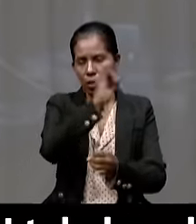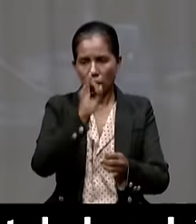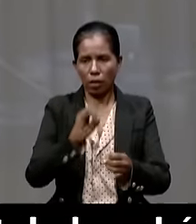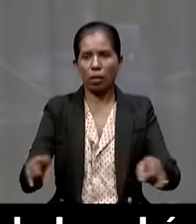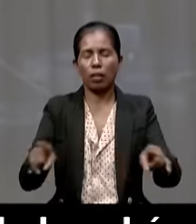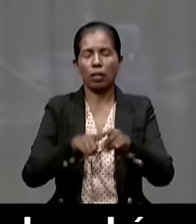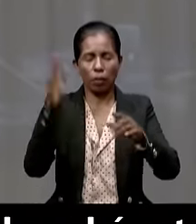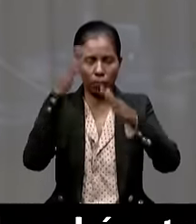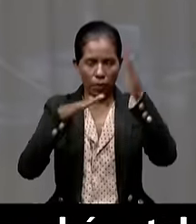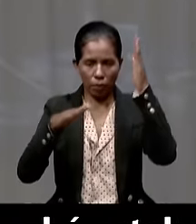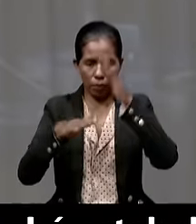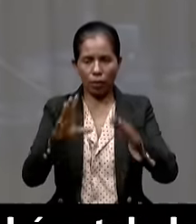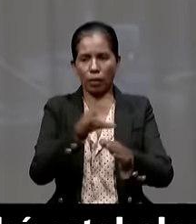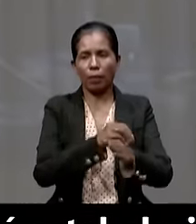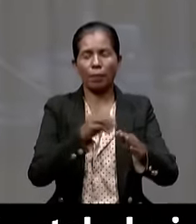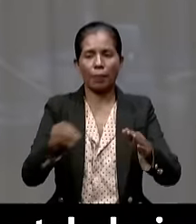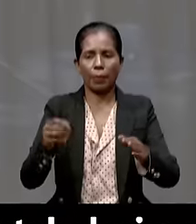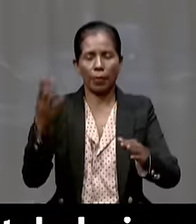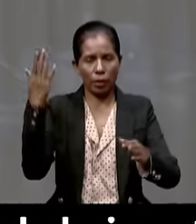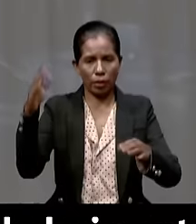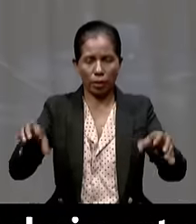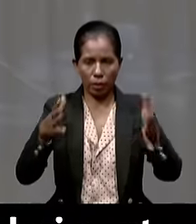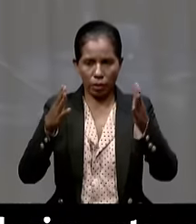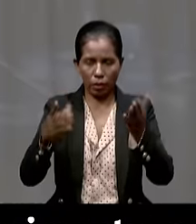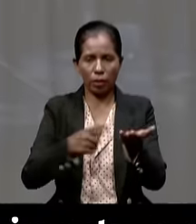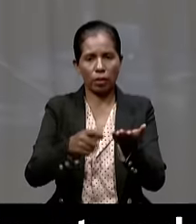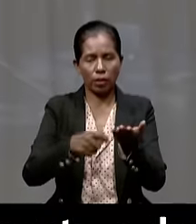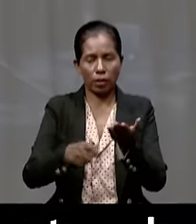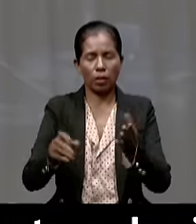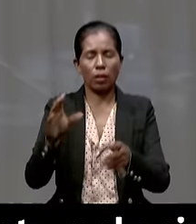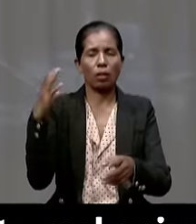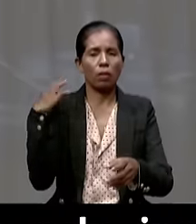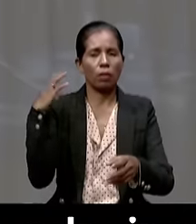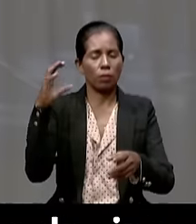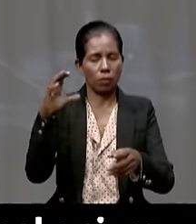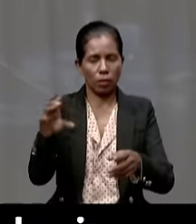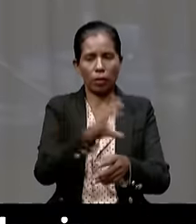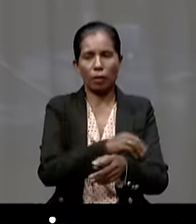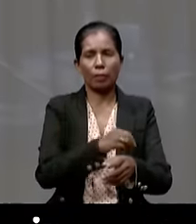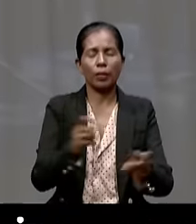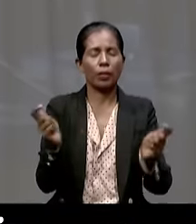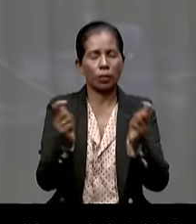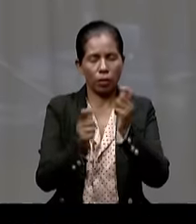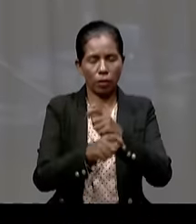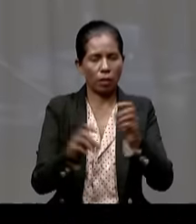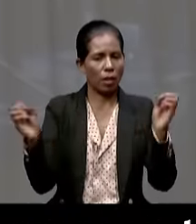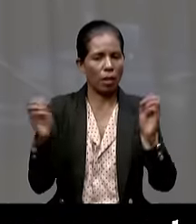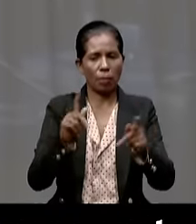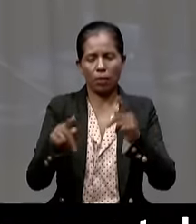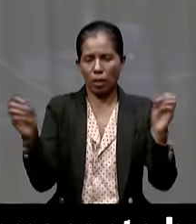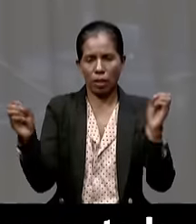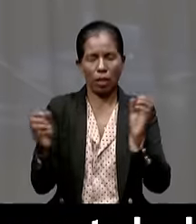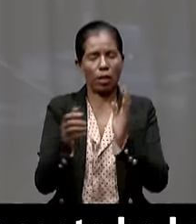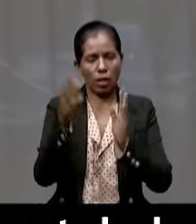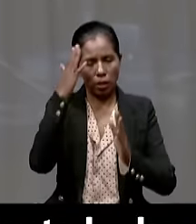nessem problemas, isolamento de funcionários, técnicos competentes em substituição de pessoas incapacitadas por razões de